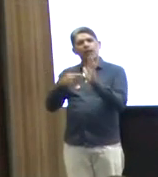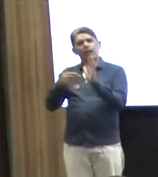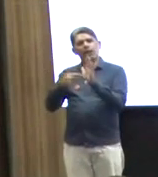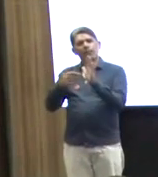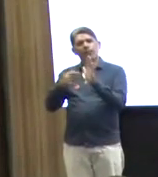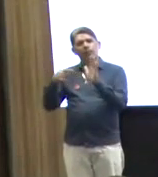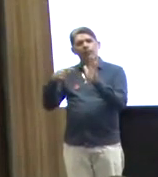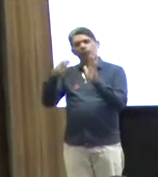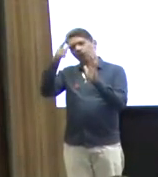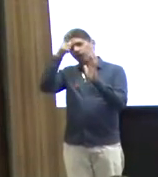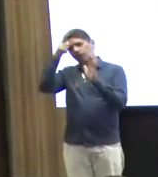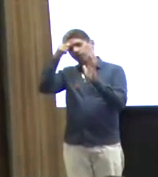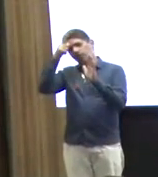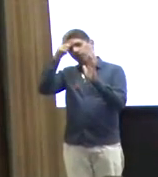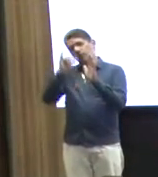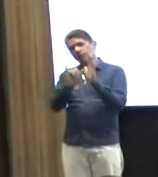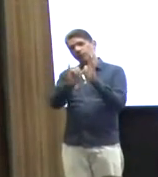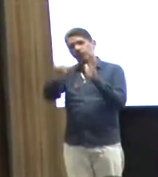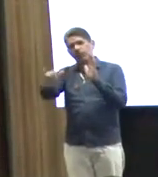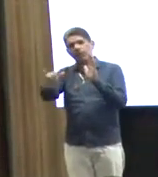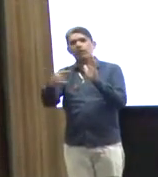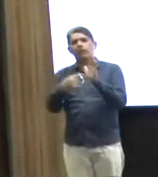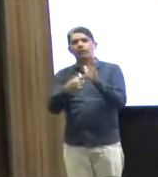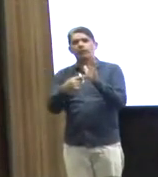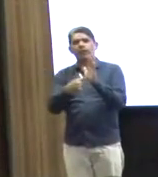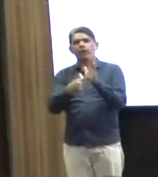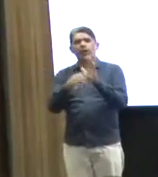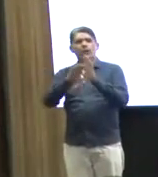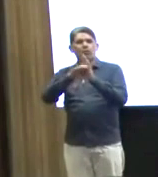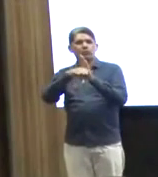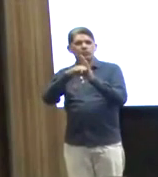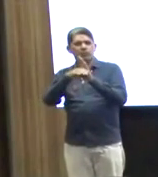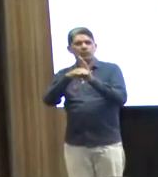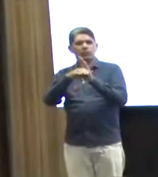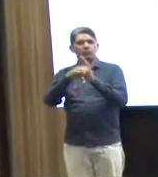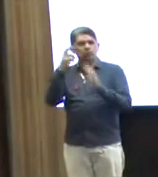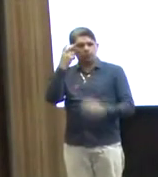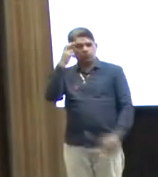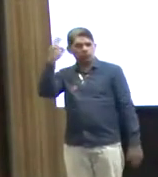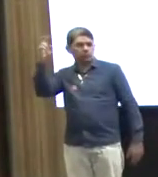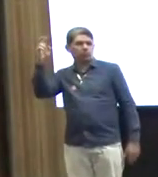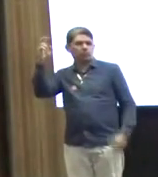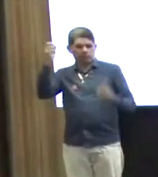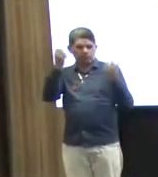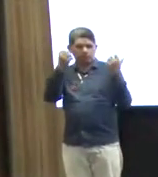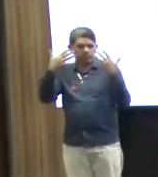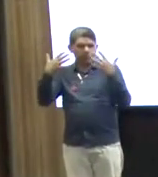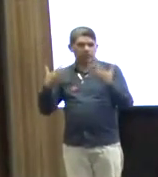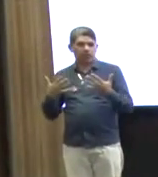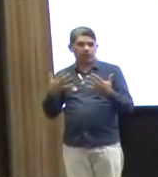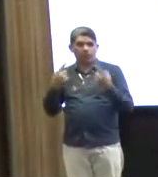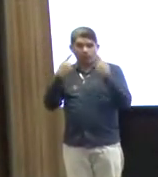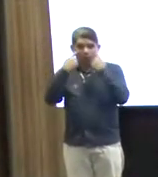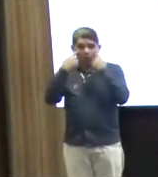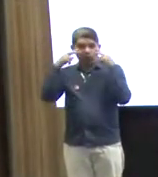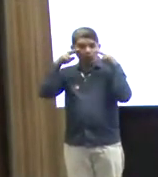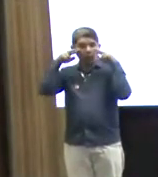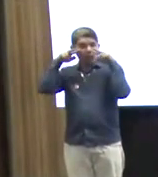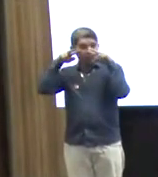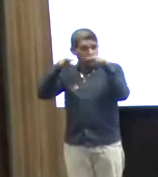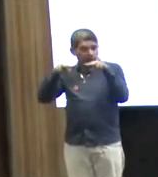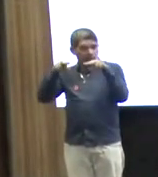Unidos, que foi importante na questão do conceito da cultura, Franz Boas, e ela falava que ele dizia o seguinte: o olho que vê é o olho da